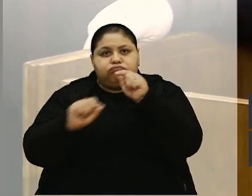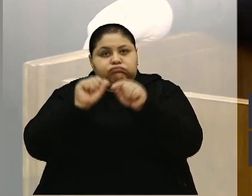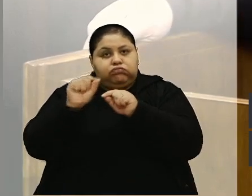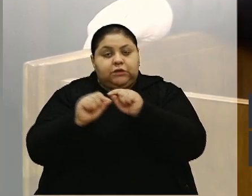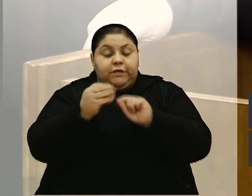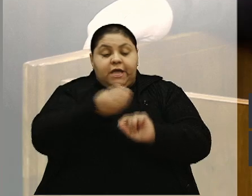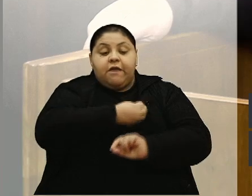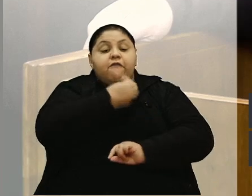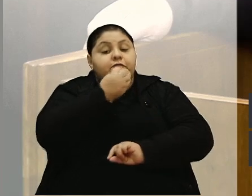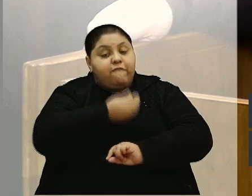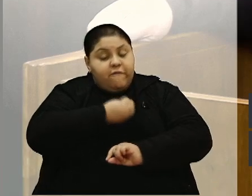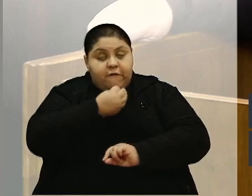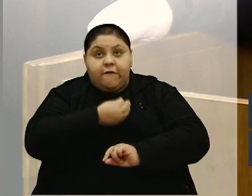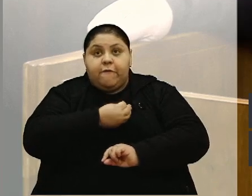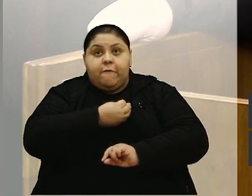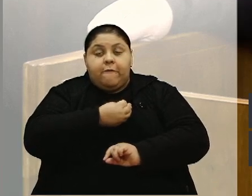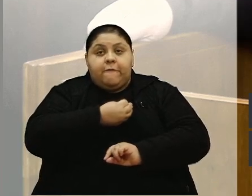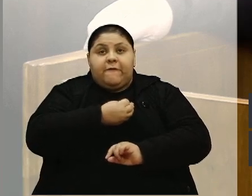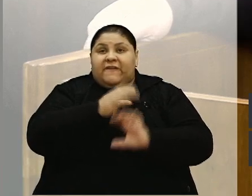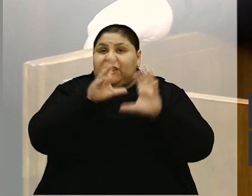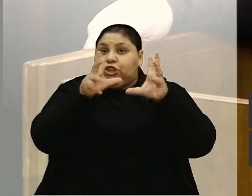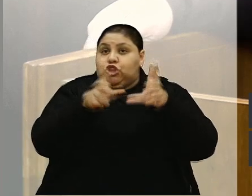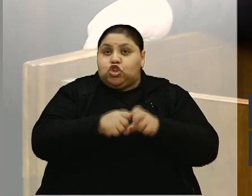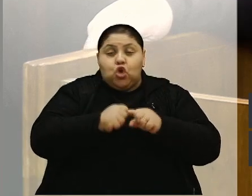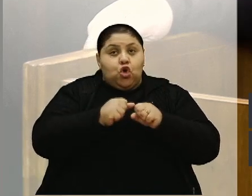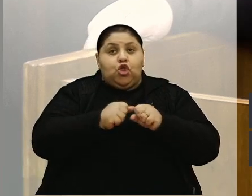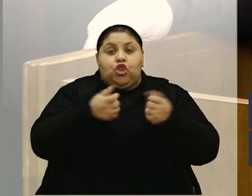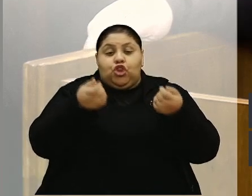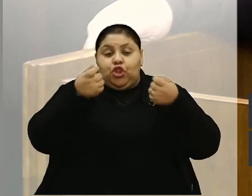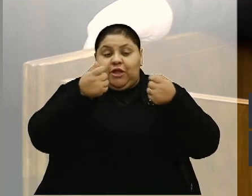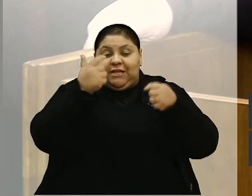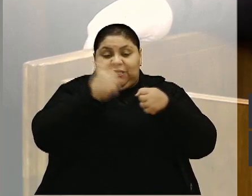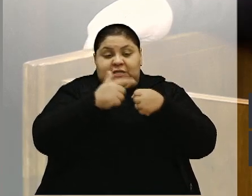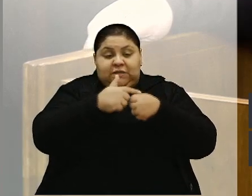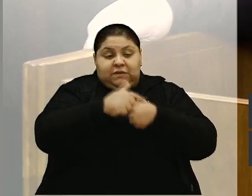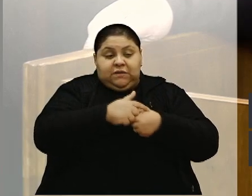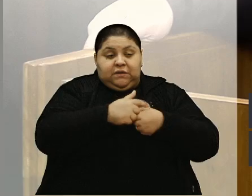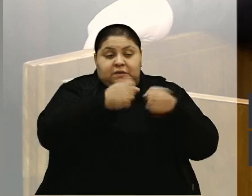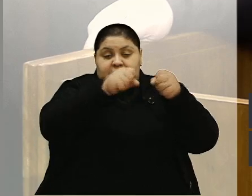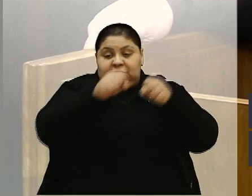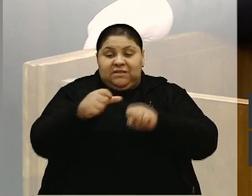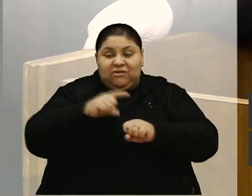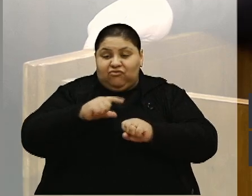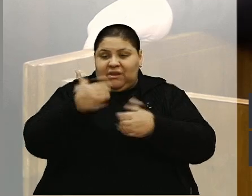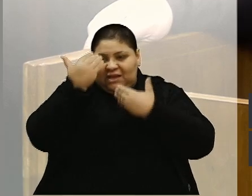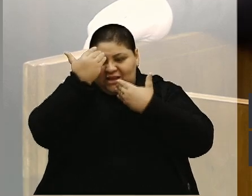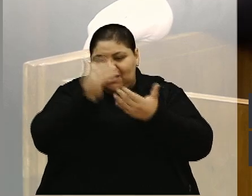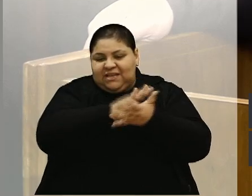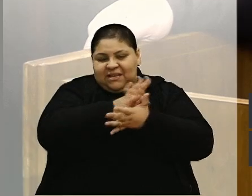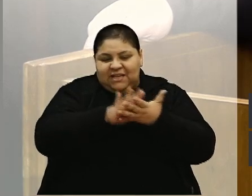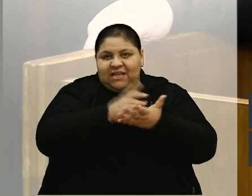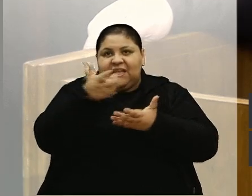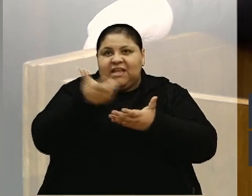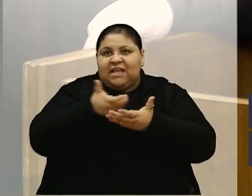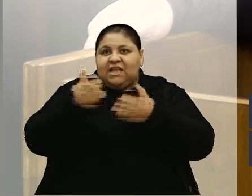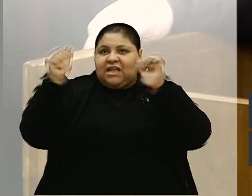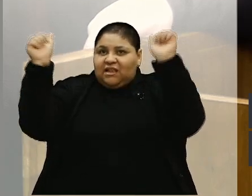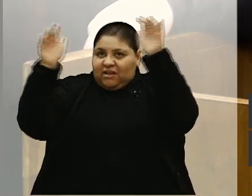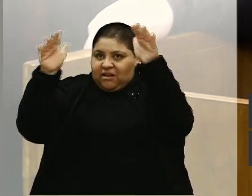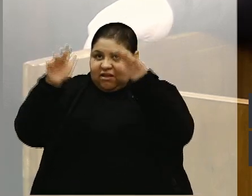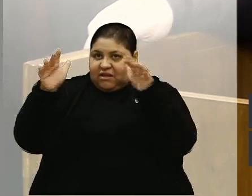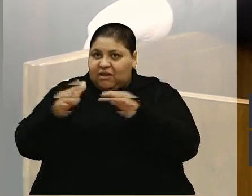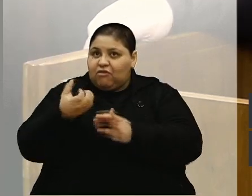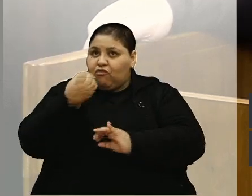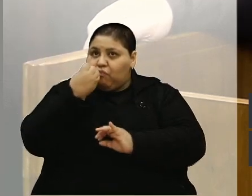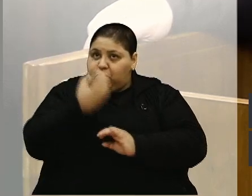para aqui todas essas cidades que destruíram. Então, assim, não tem que agradecer nada. Eu queria que chovesse o que fosse bom